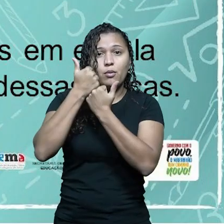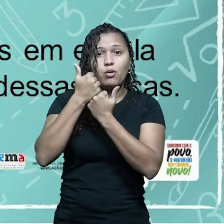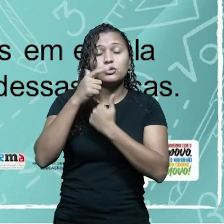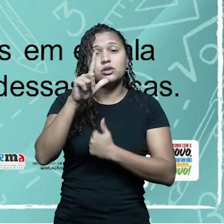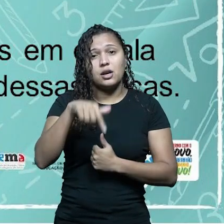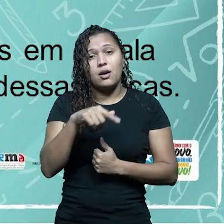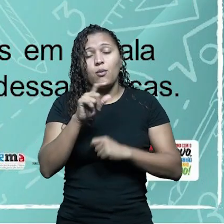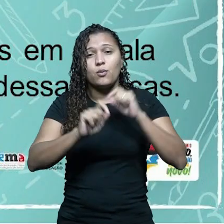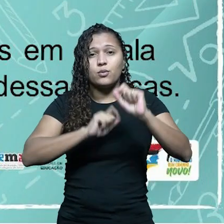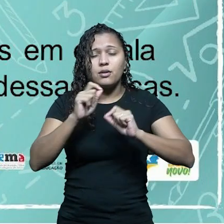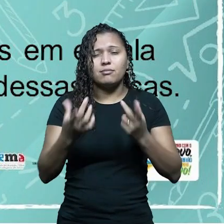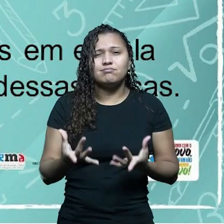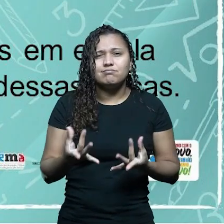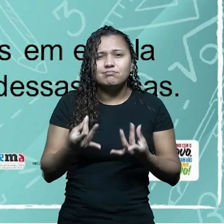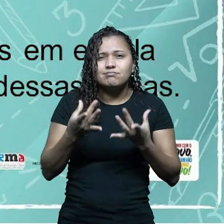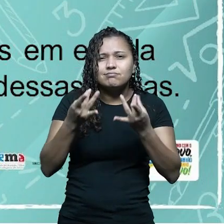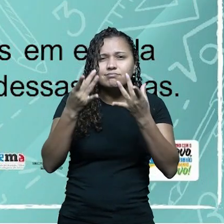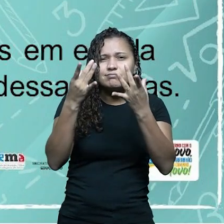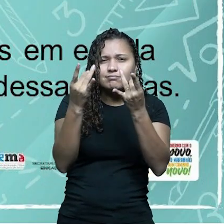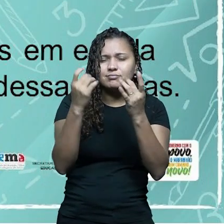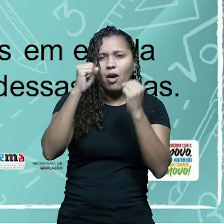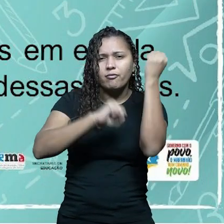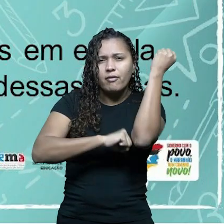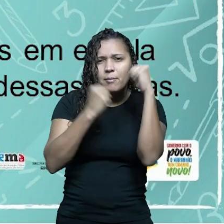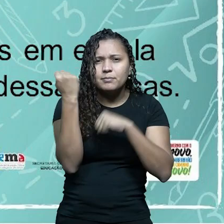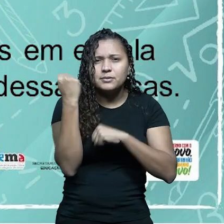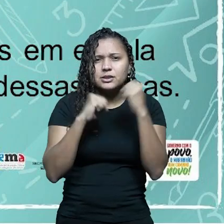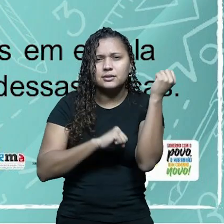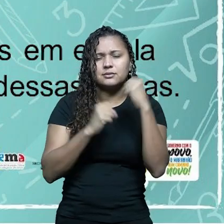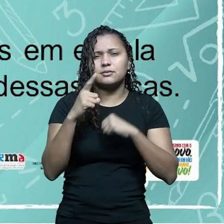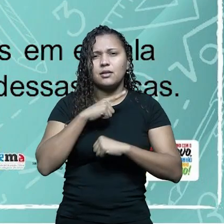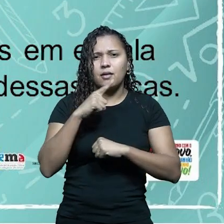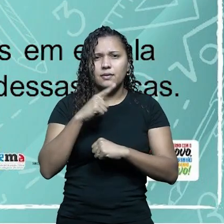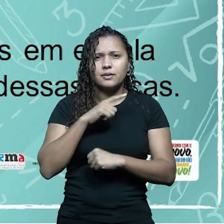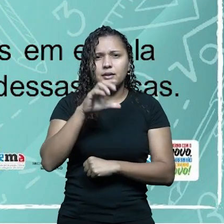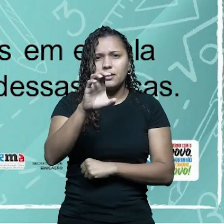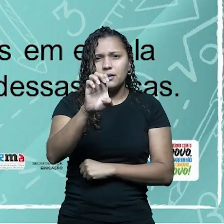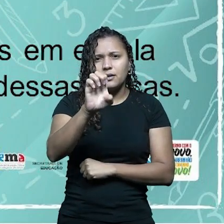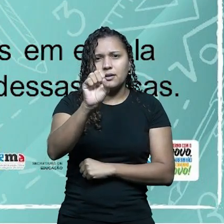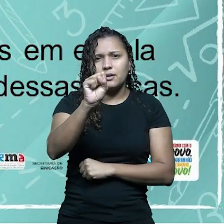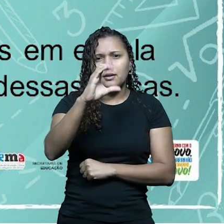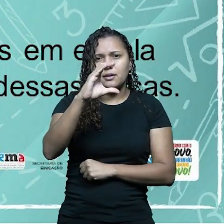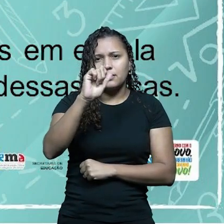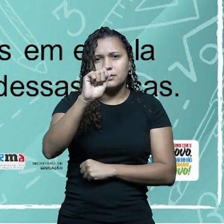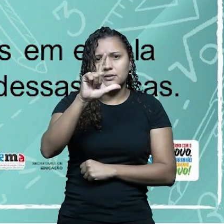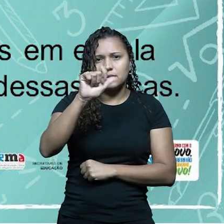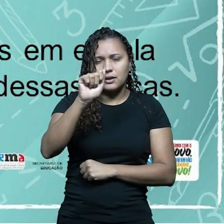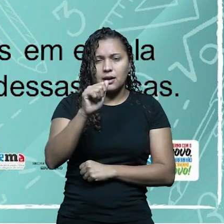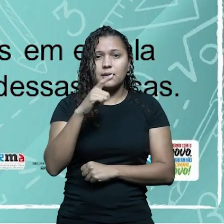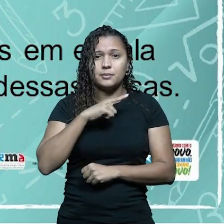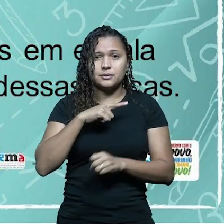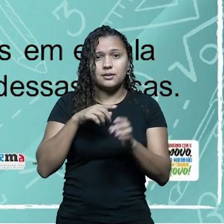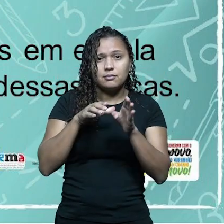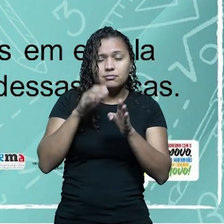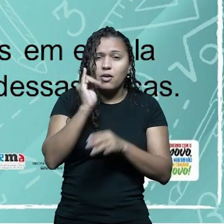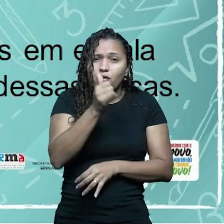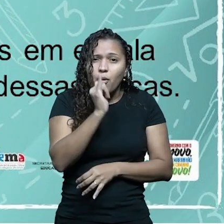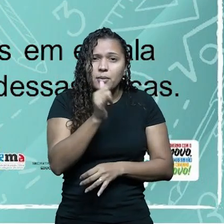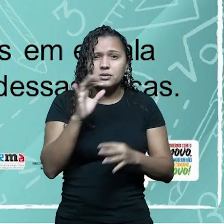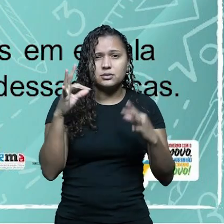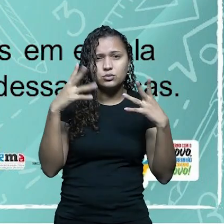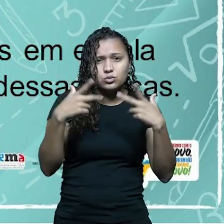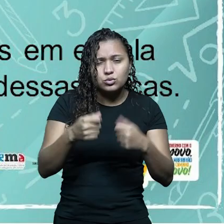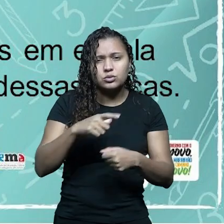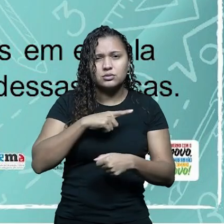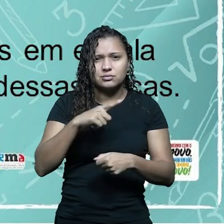suporte. Nestes são indicados os detalhes de fabricação feitas em escala, contendo todos os dados necessários à